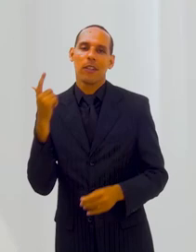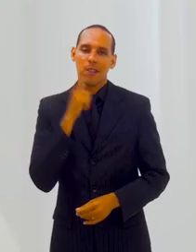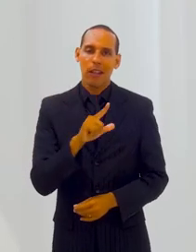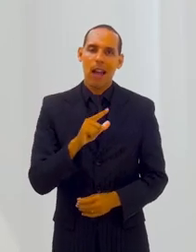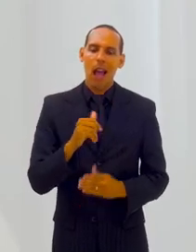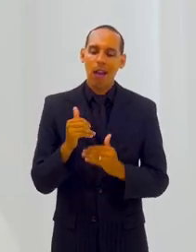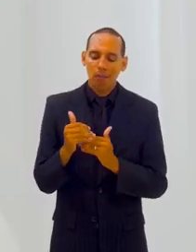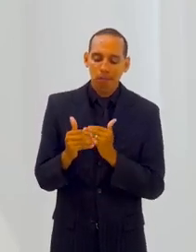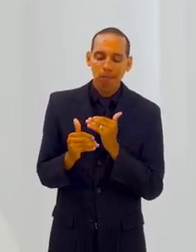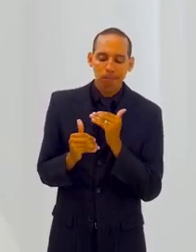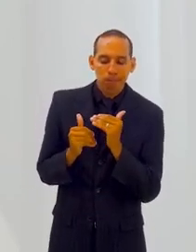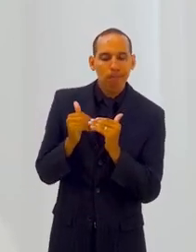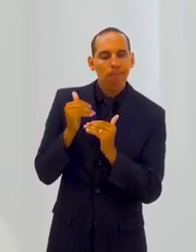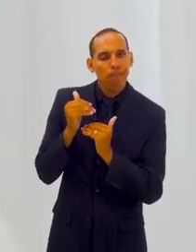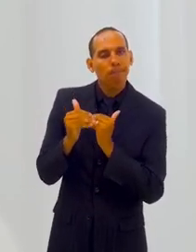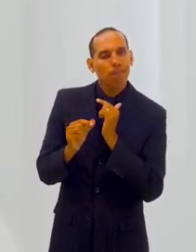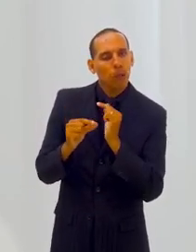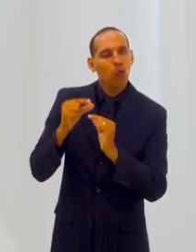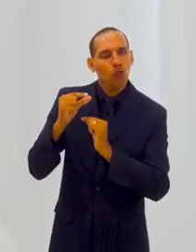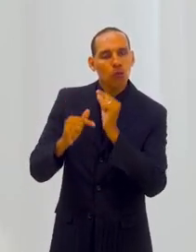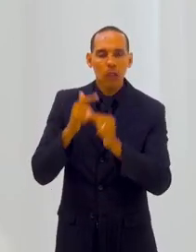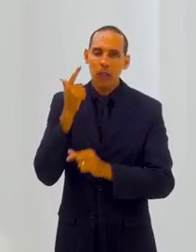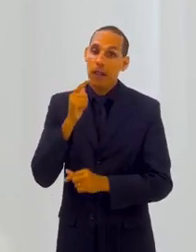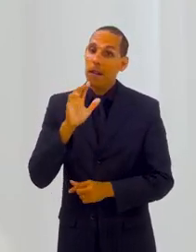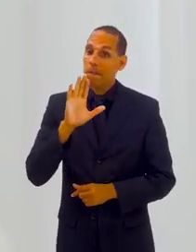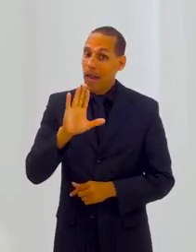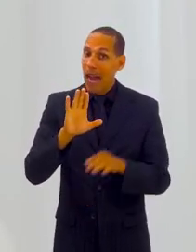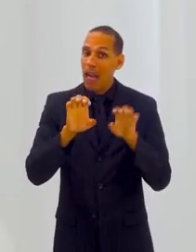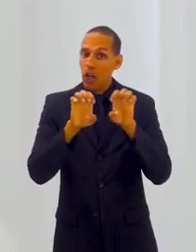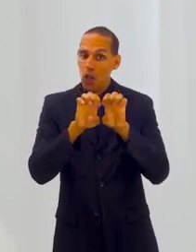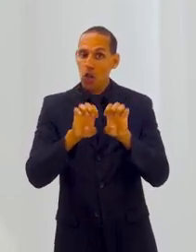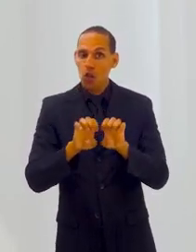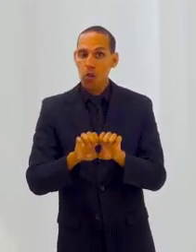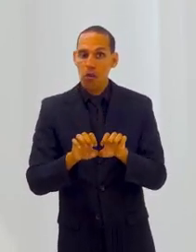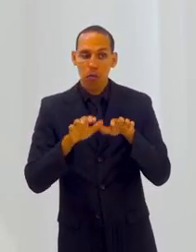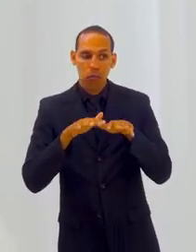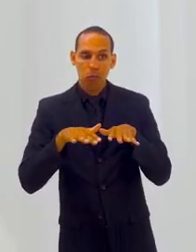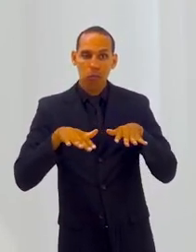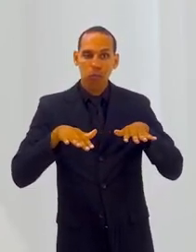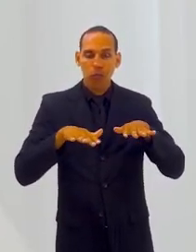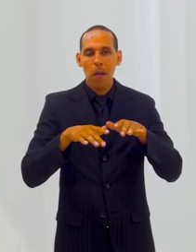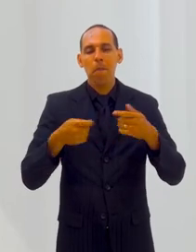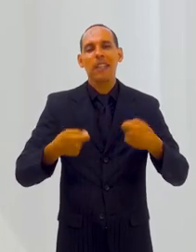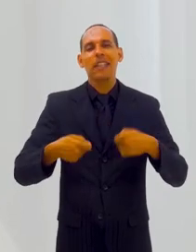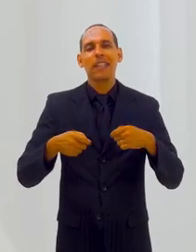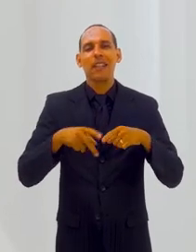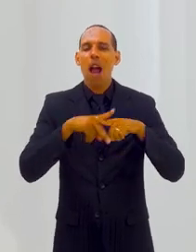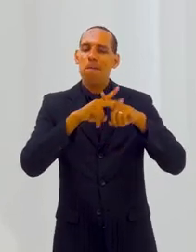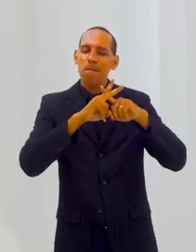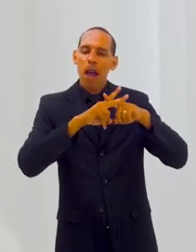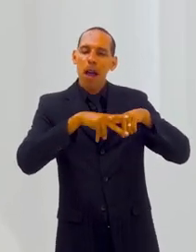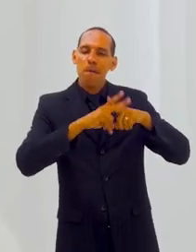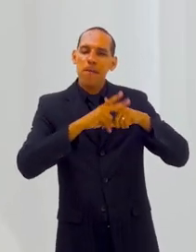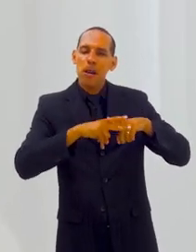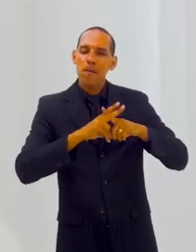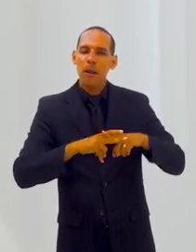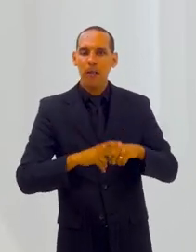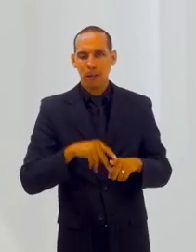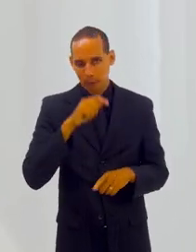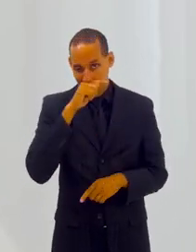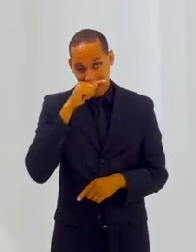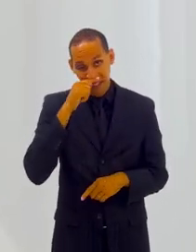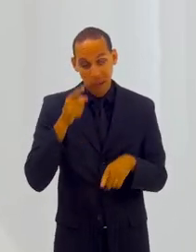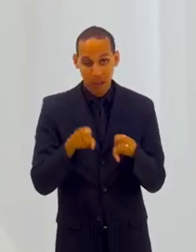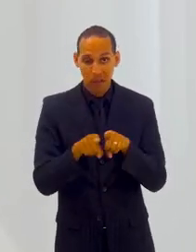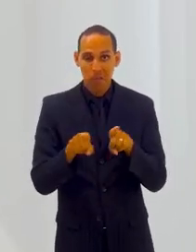né? Mas é preciso que essas estruturas sejam reforçadas e